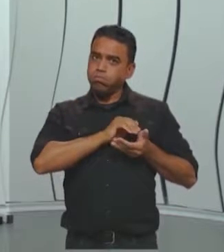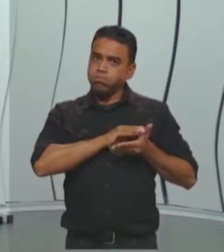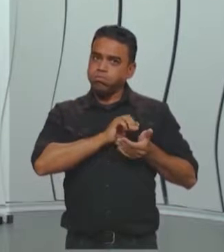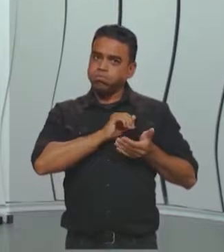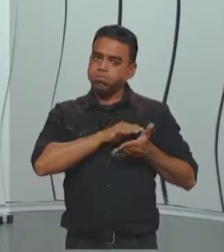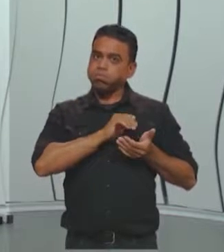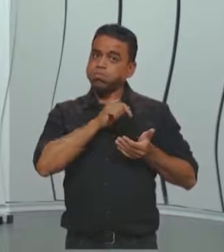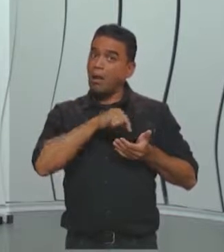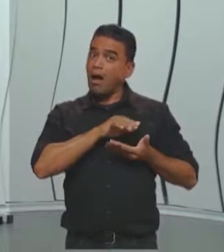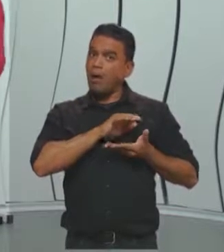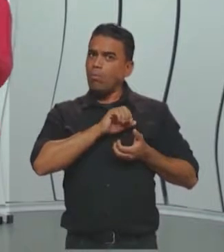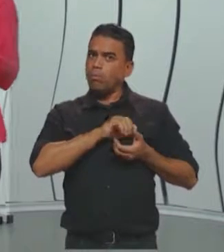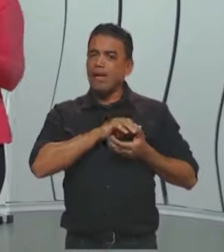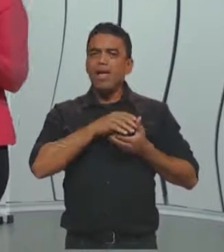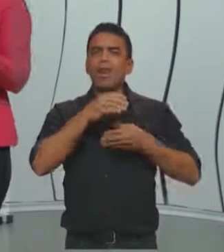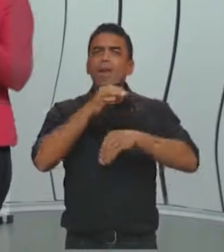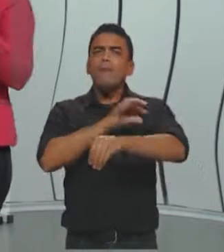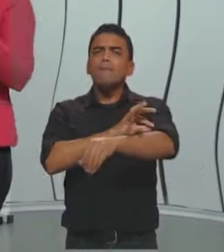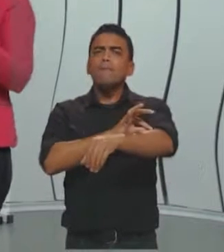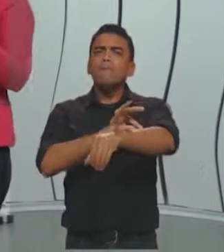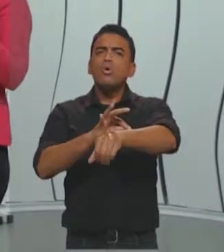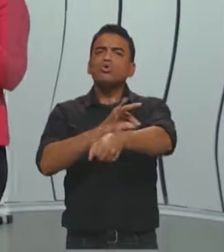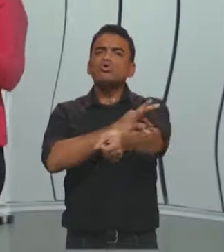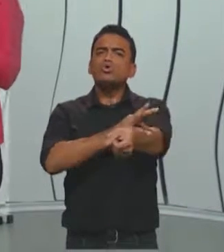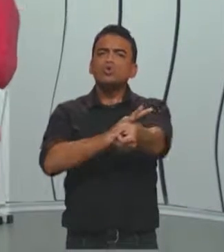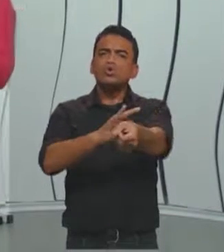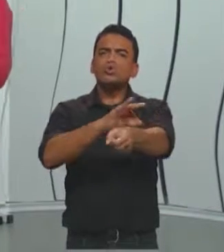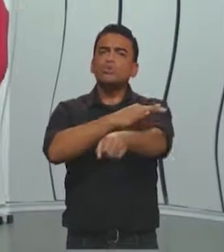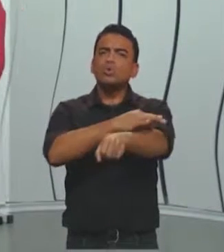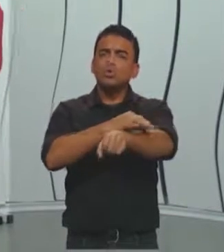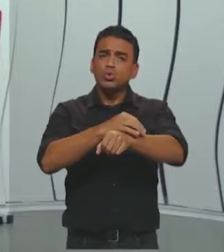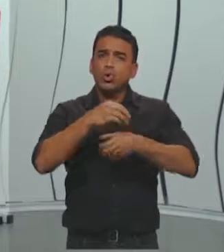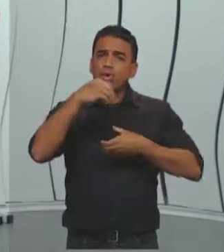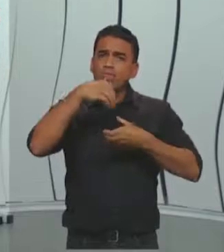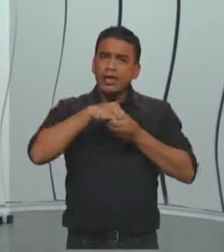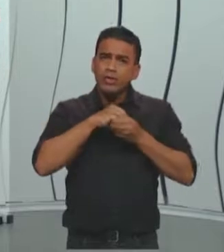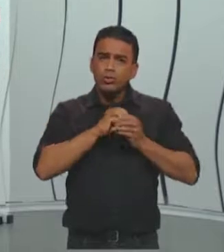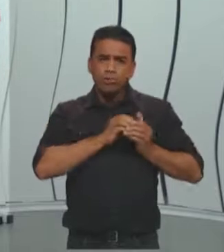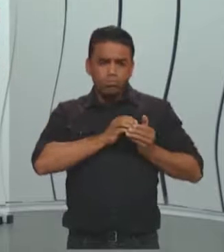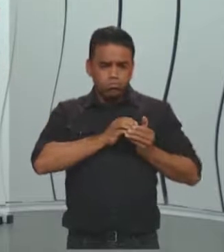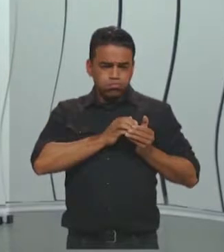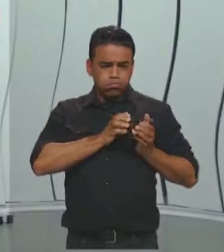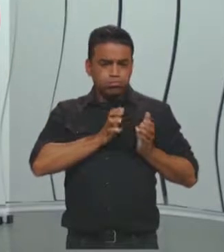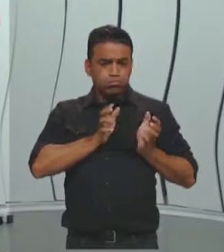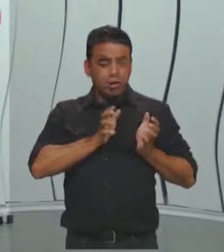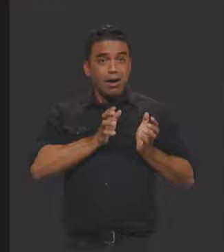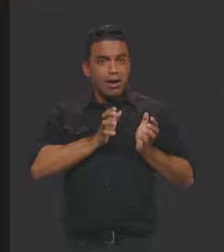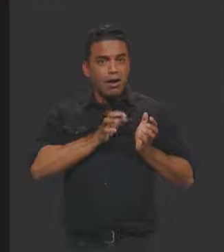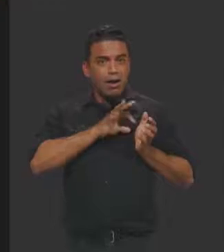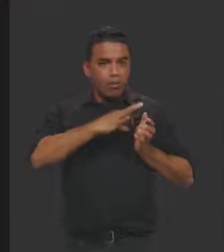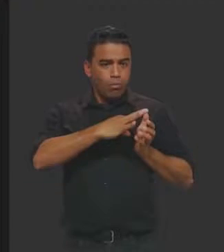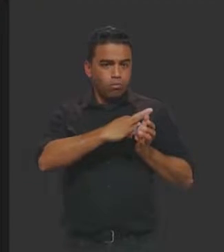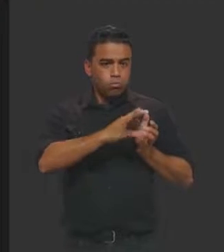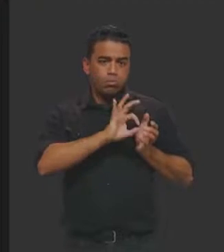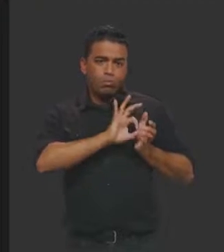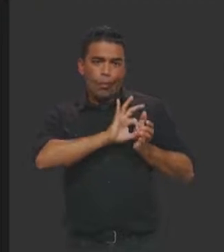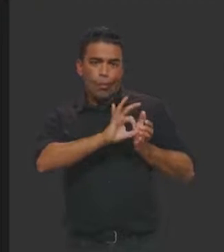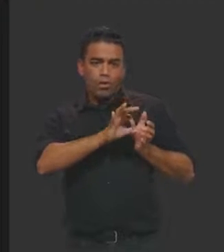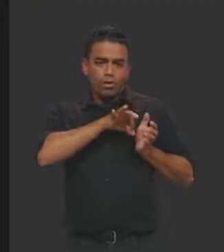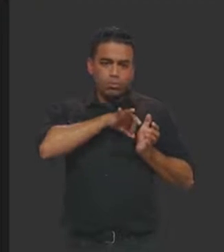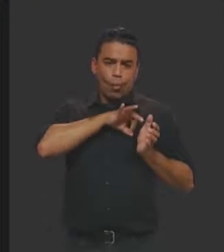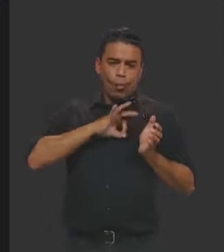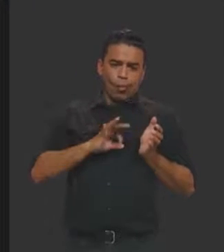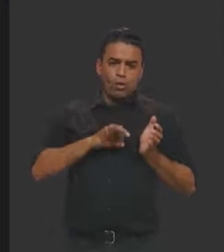pareça, é um órgão musculoso e que tem cavidade. Ele tem as cavidades onde ele